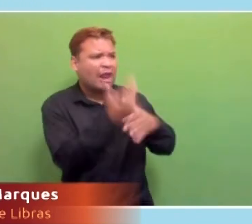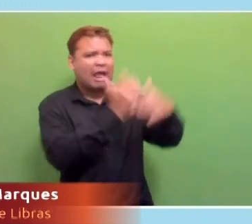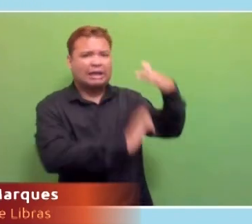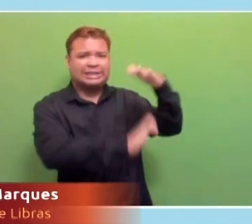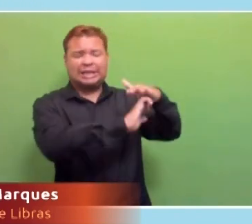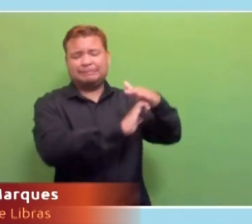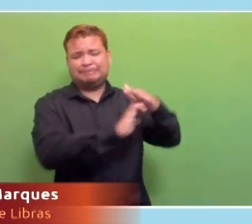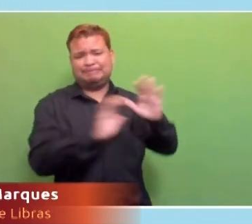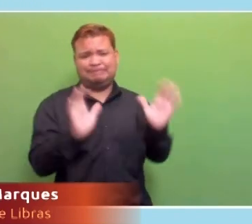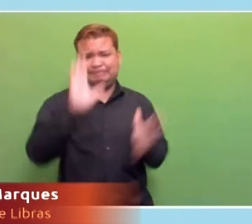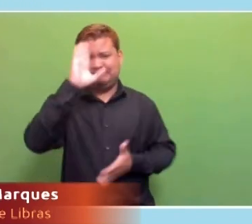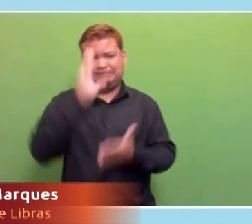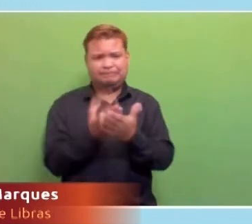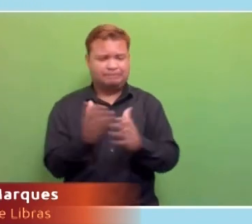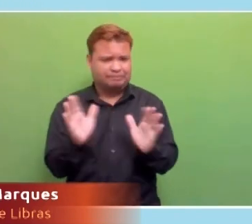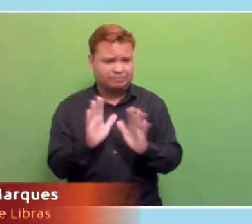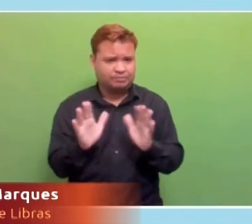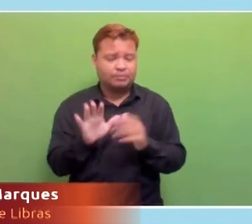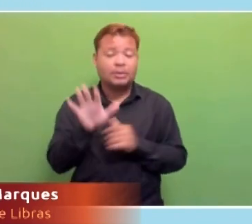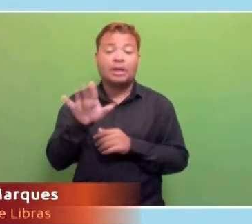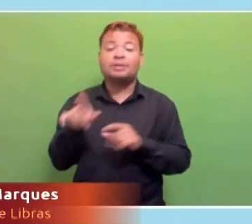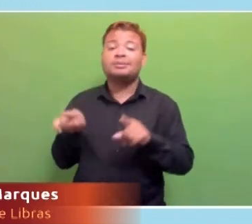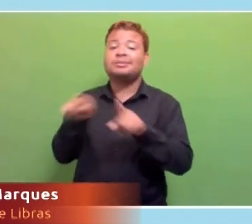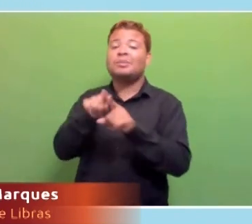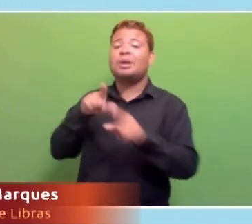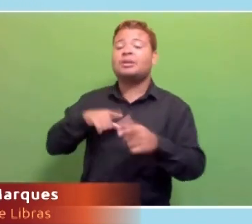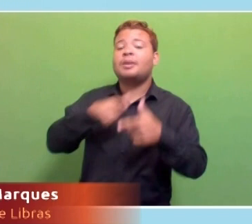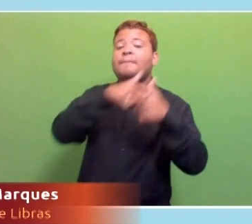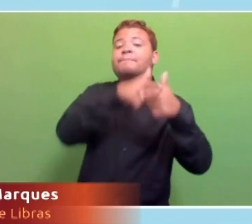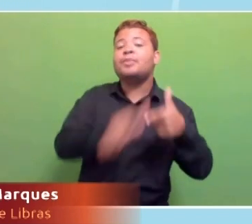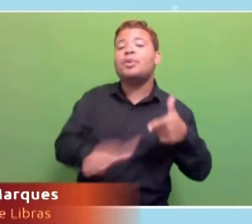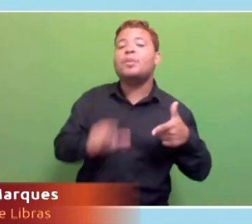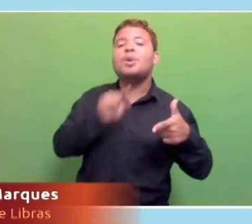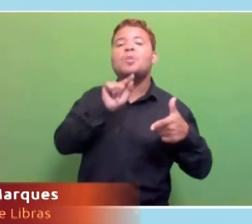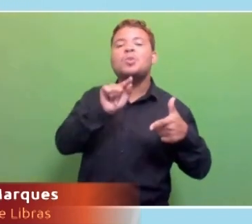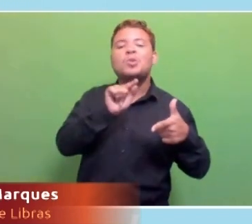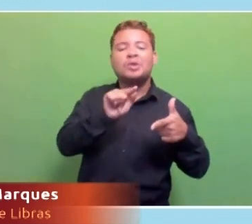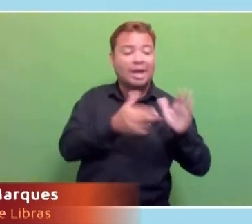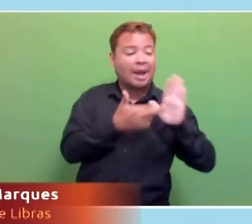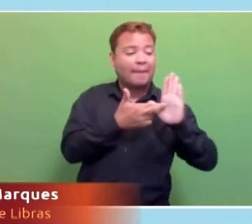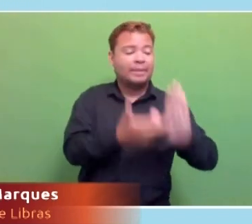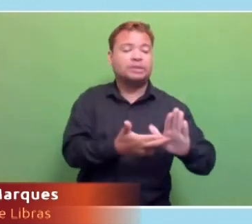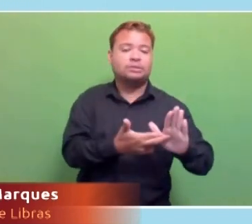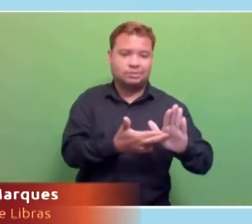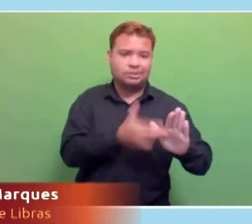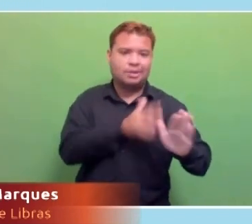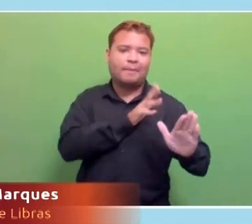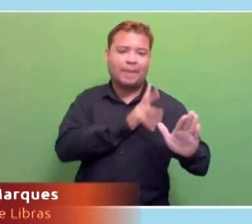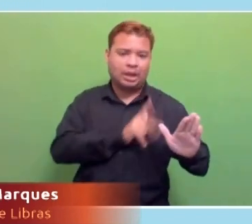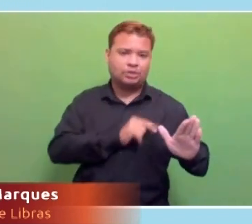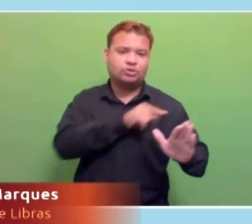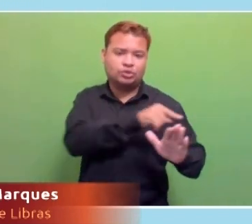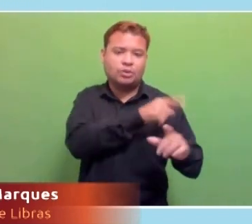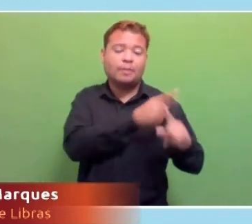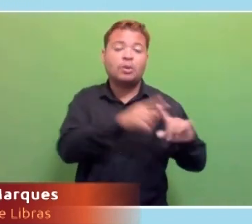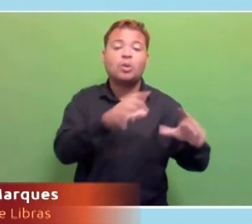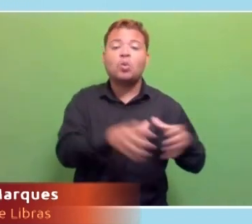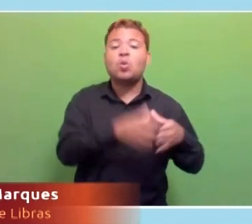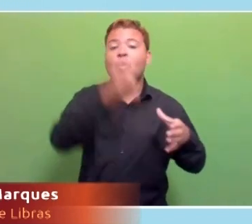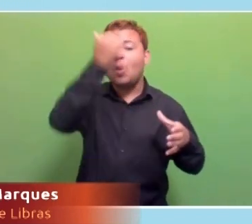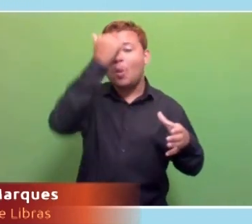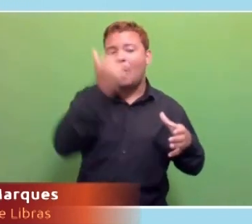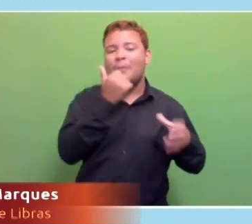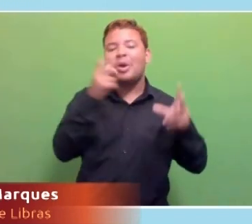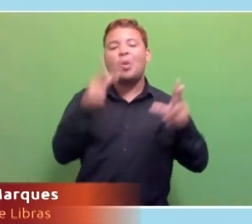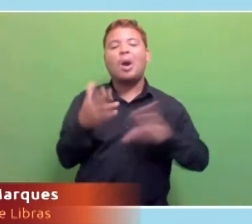lado, também, há um problema de representatividade, né, em relação aos palestinos, porque o Hamas, como o professor Carlos bem